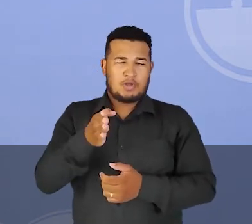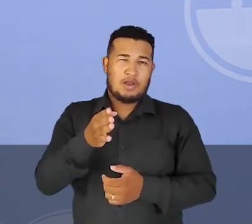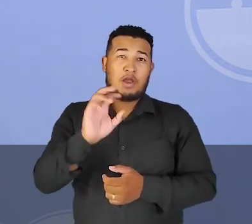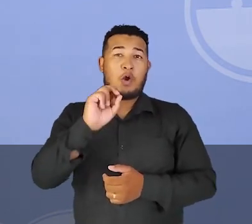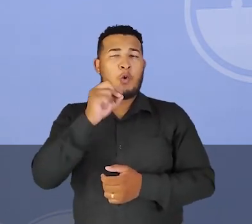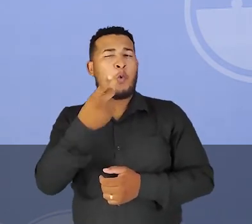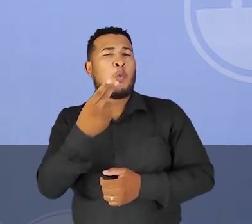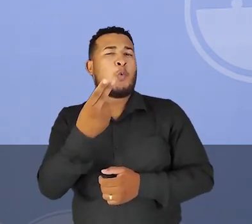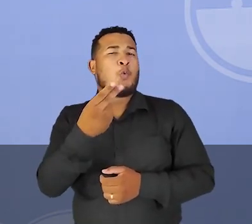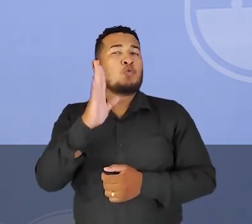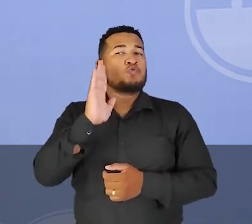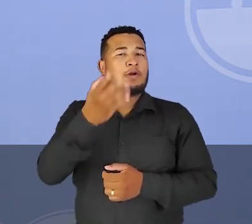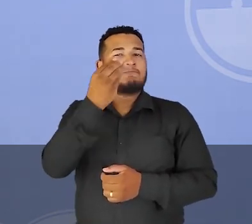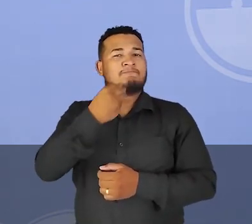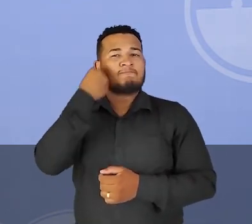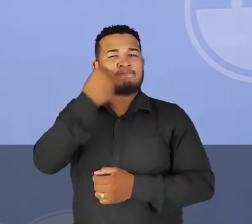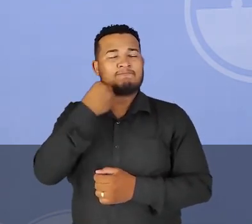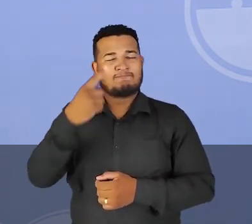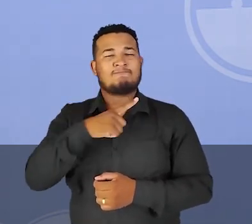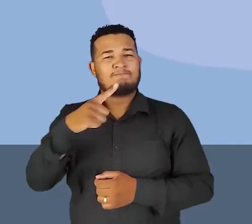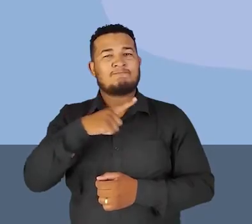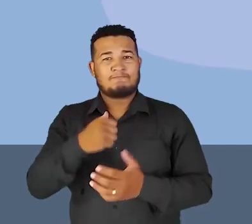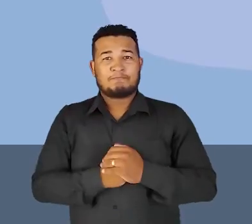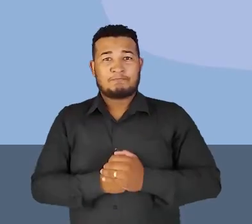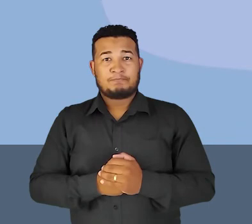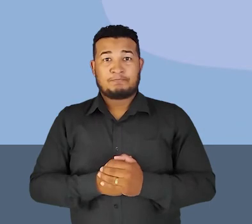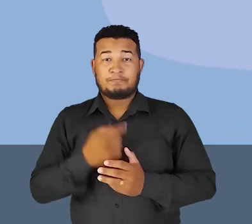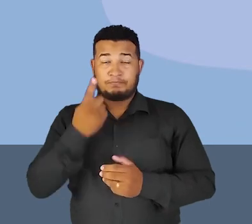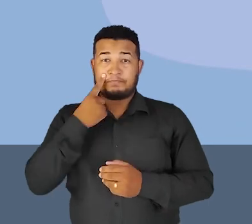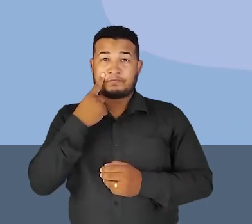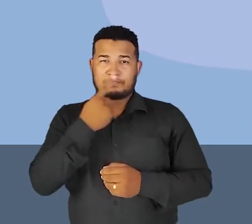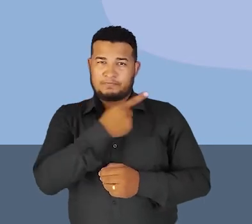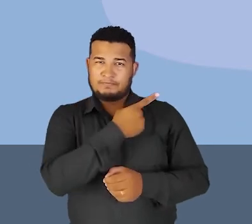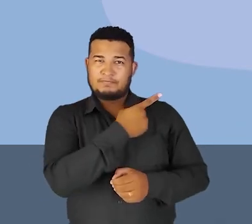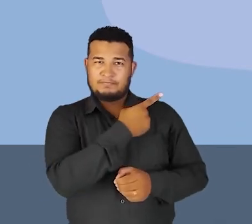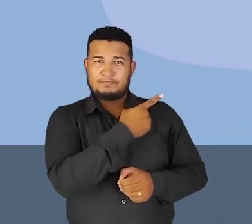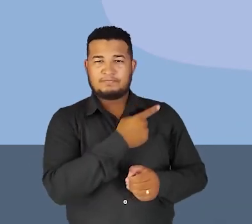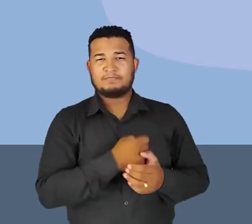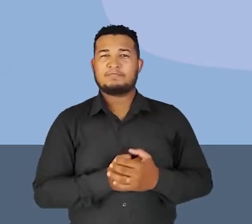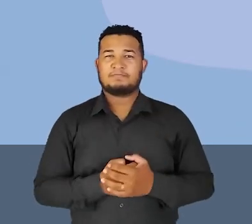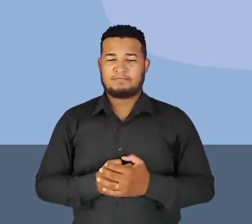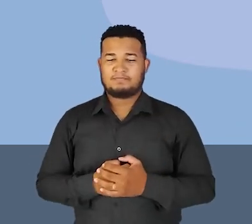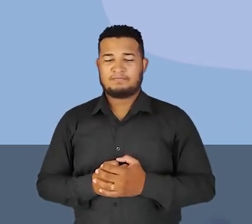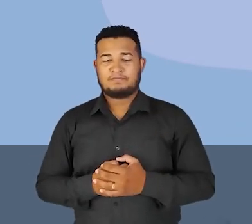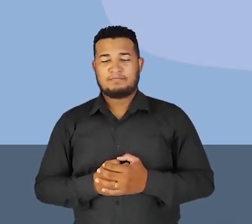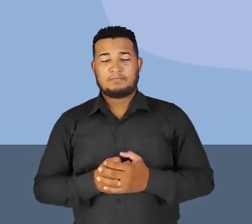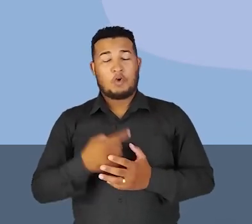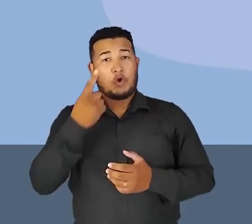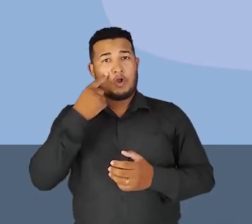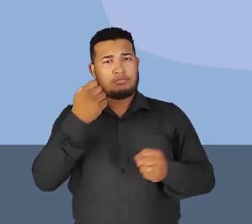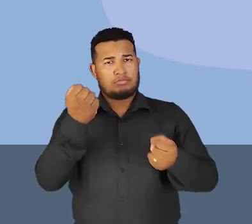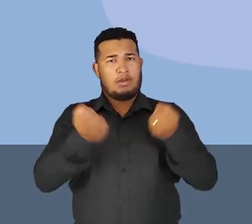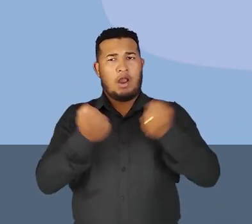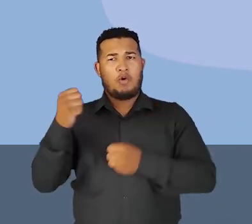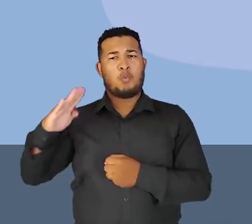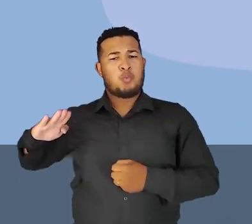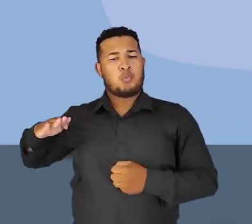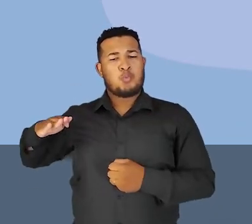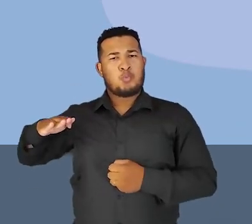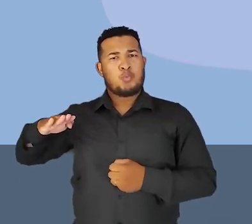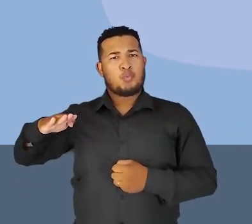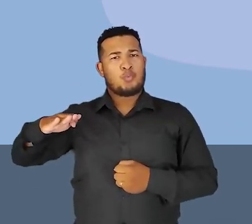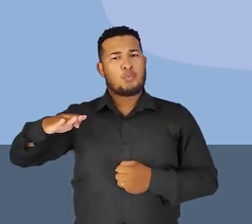ou tido essa experiência. Vamos dar uma olhada numa animação. Esse carro está viajando.